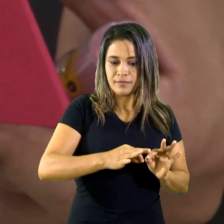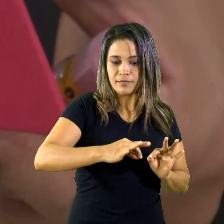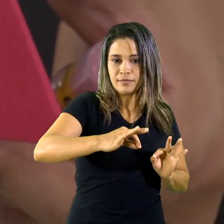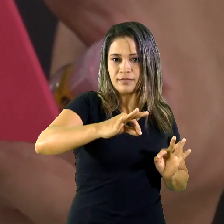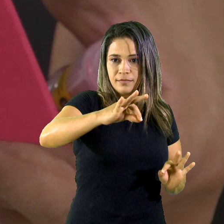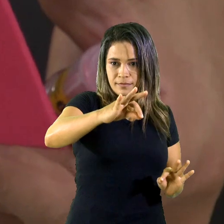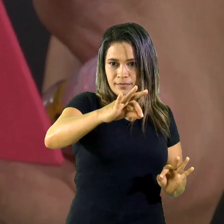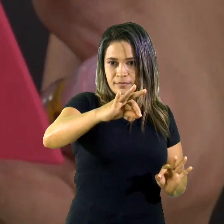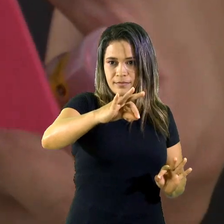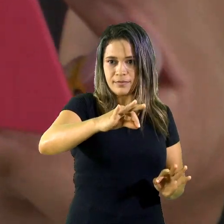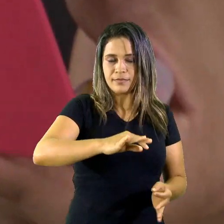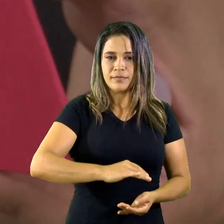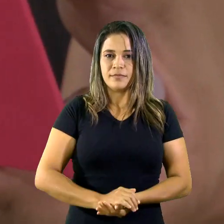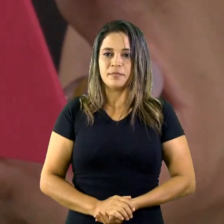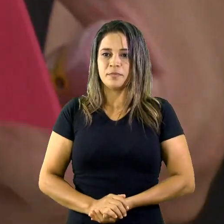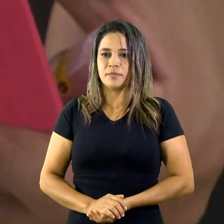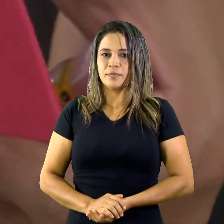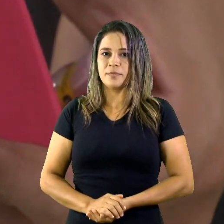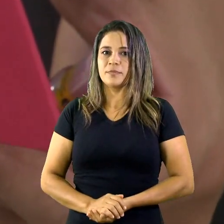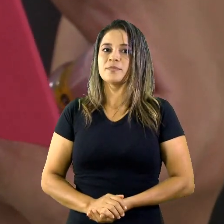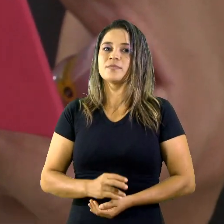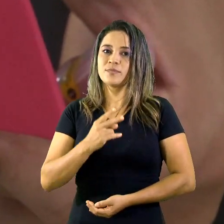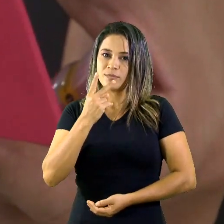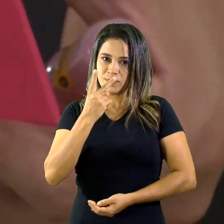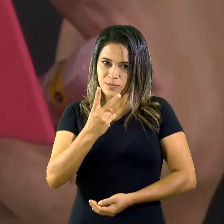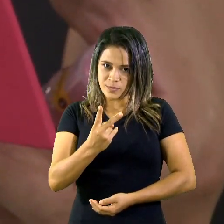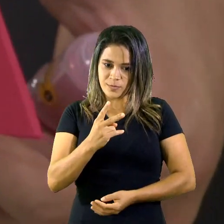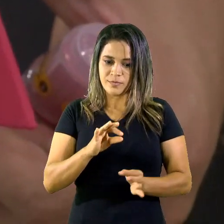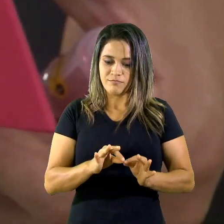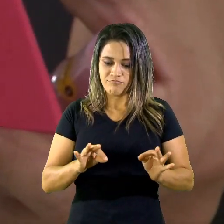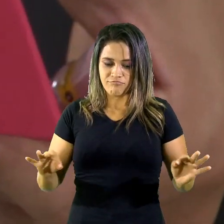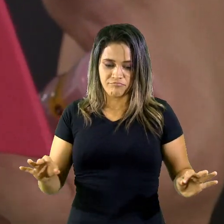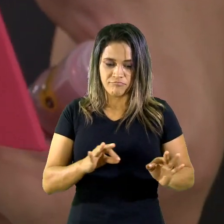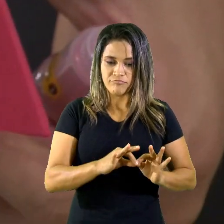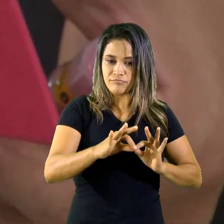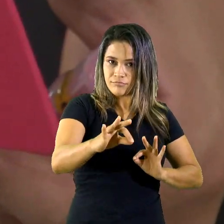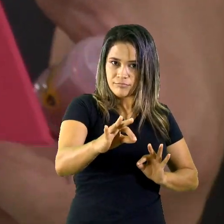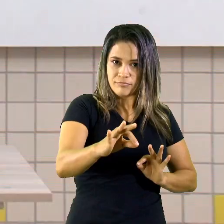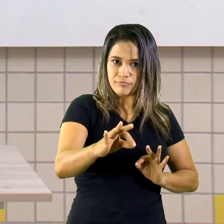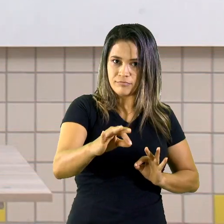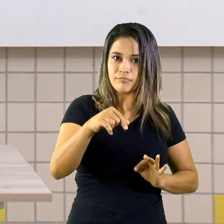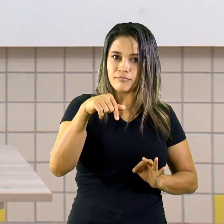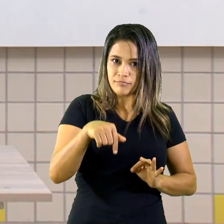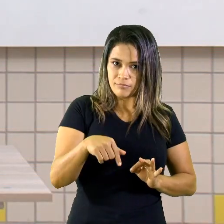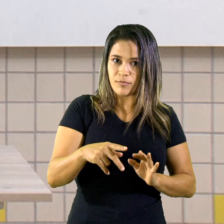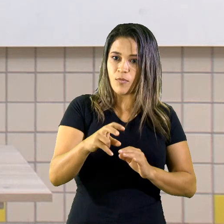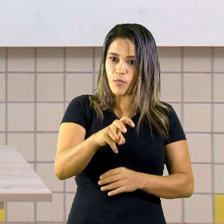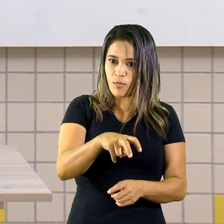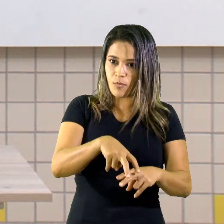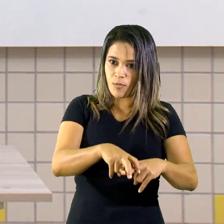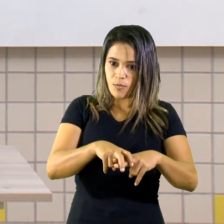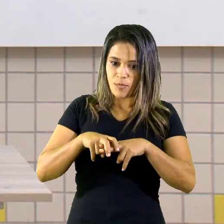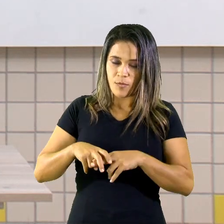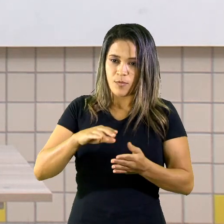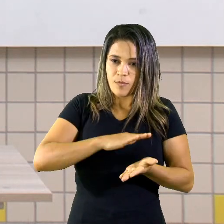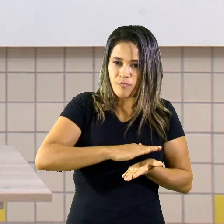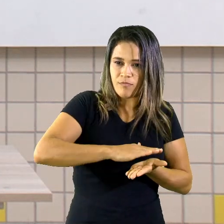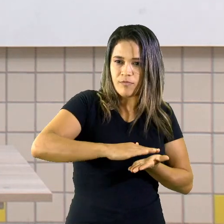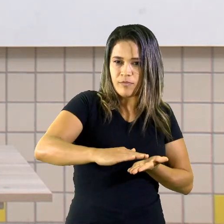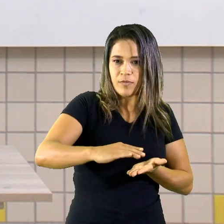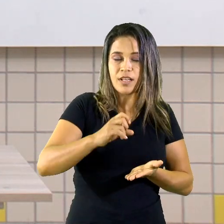até aqui. 2 dimensões. Por isso que ela é uma figura geométrica plana. Se eu colocar ela sobre a